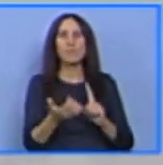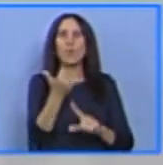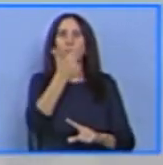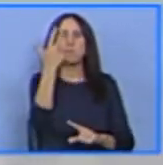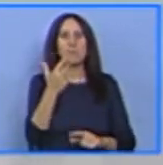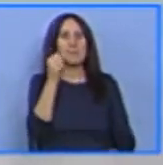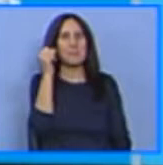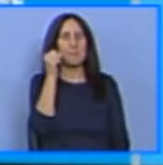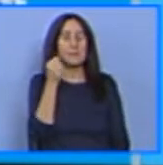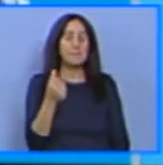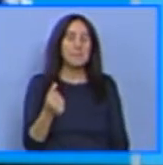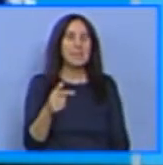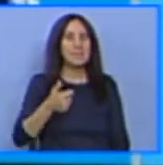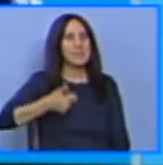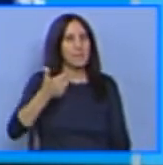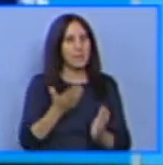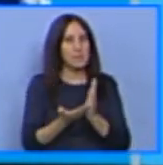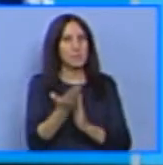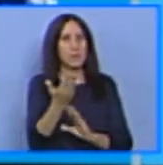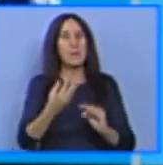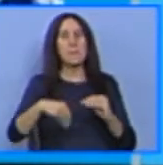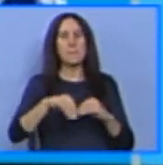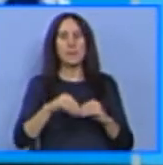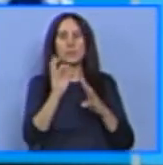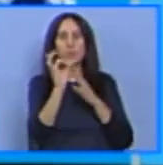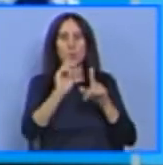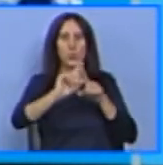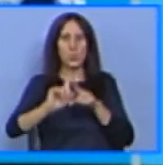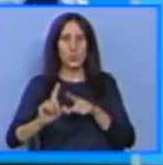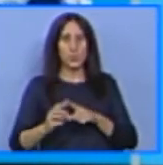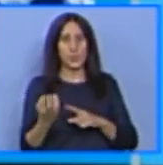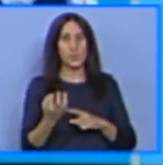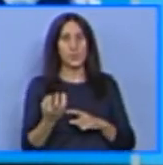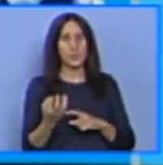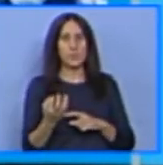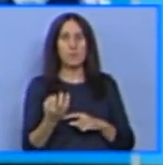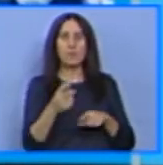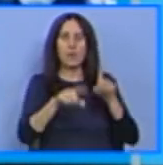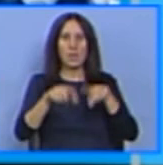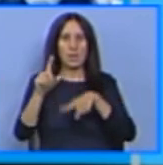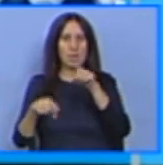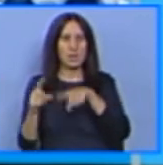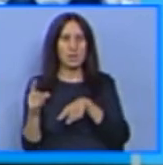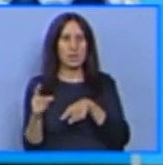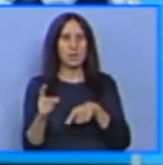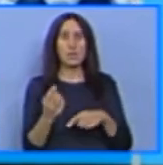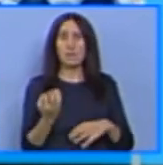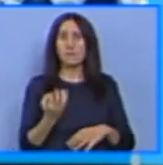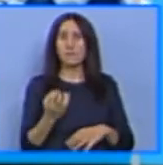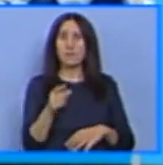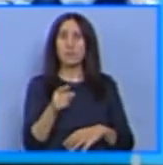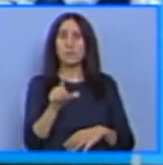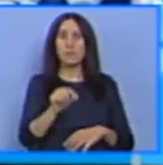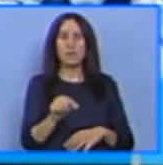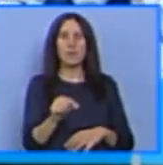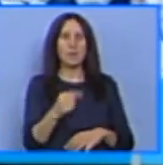e, portanto, esse elemento central vai se mantendo. Depois há outros aspectos que vão de facto variando e, de facto, isso também é uma coisa que